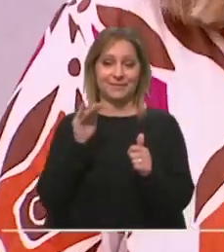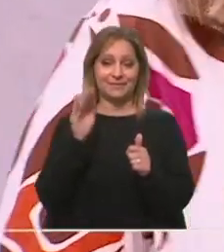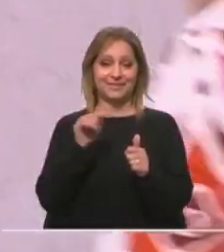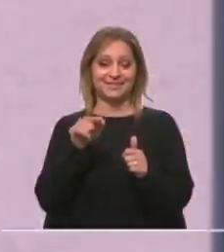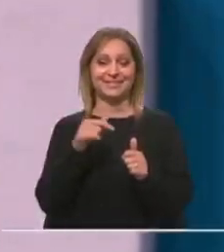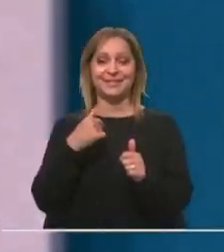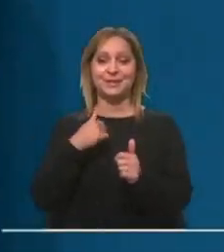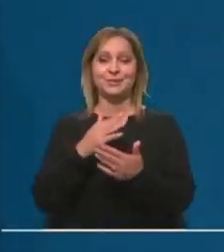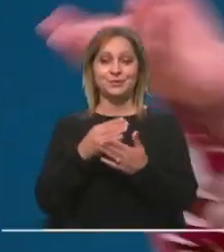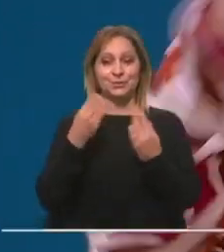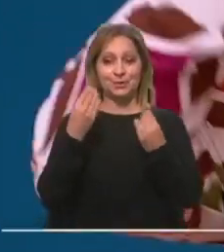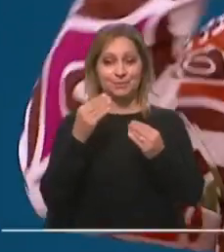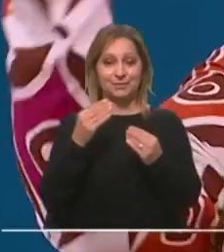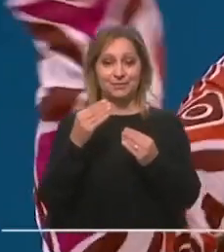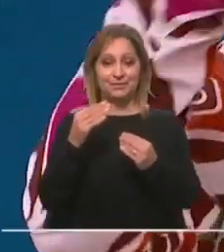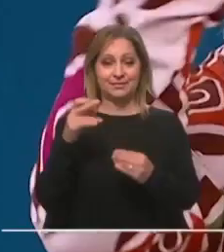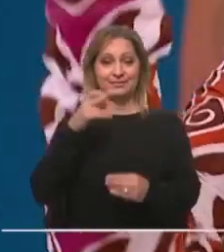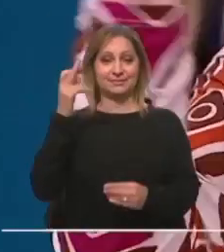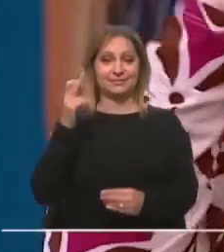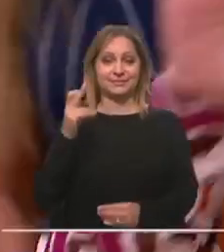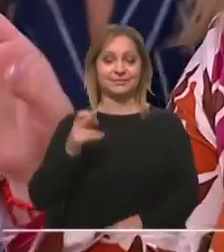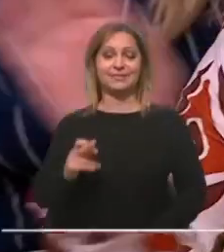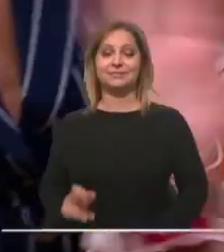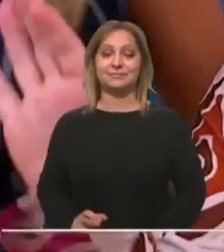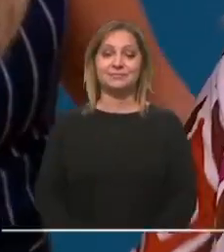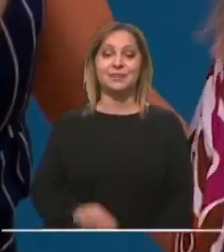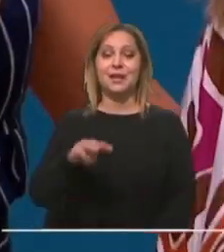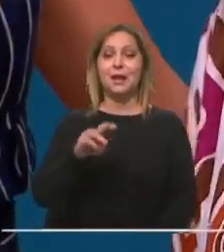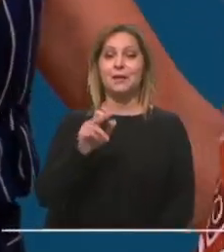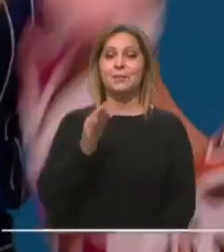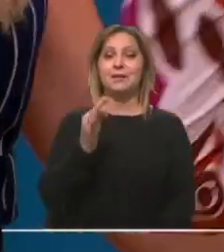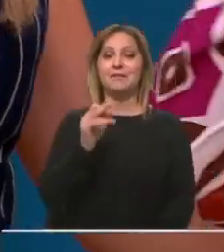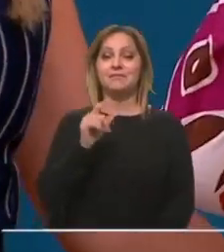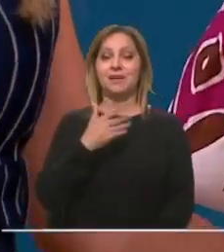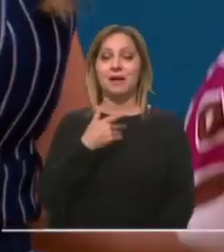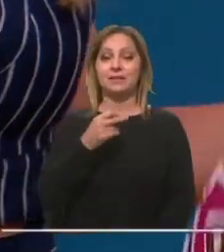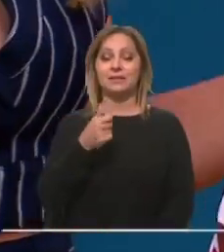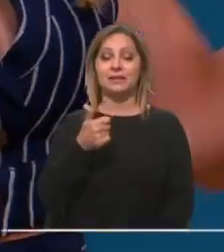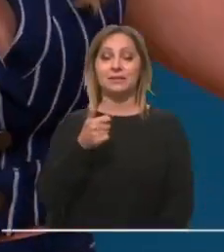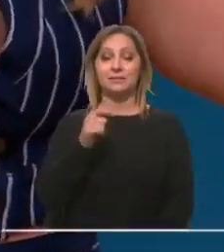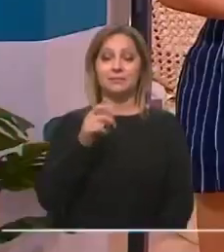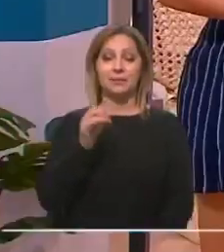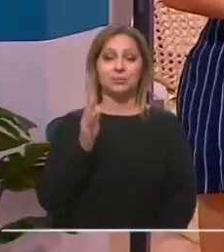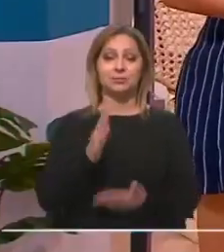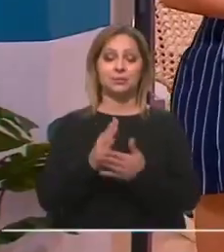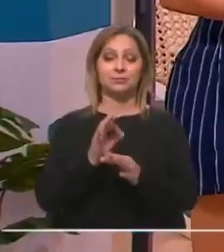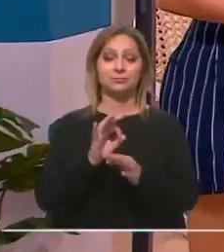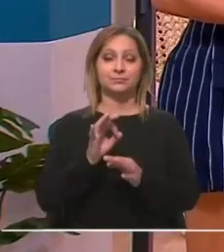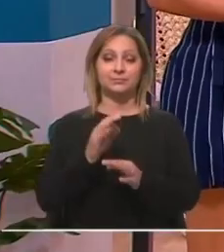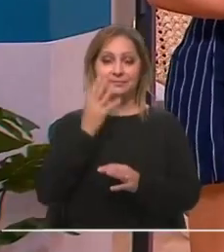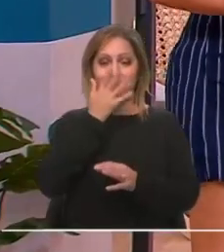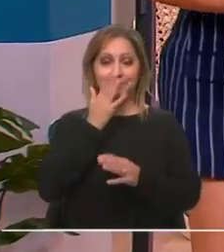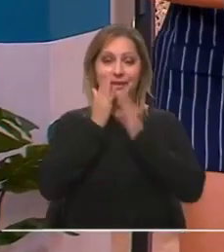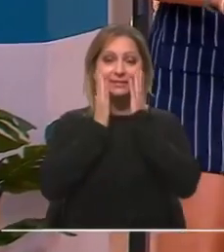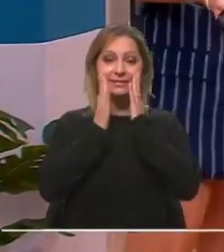Eu só vou a maquilhadoras de renome. Mafalda Belo, Raquel Jorge. Portanto, menos que isso não dá. Com certeza, minha querida. Nunca experimentou. Essa pele está hidratada? Não